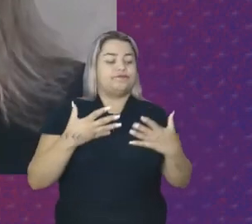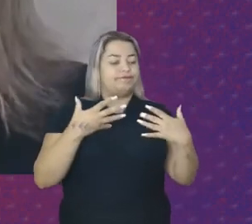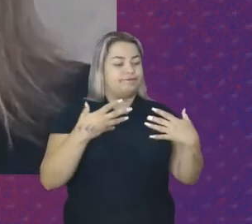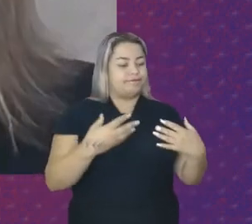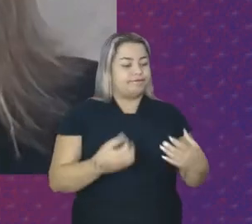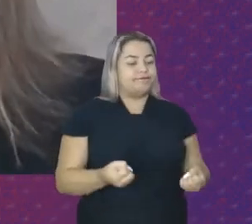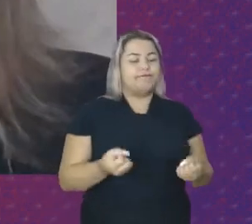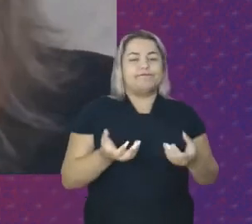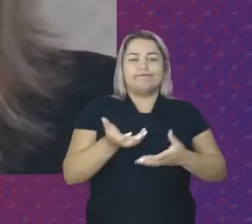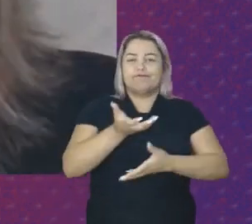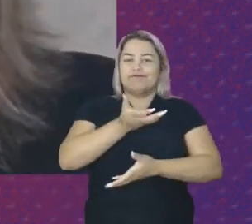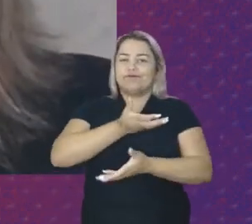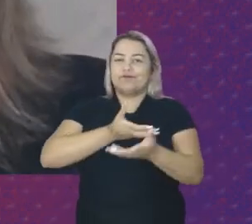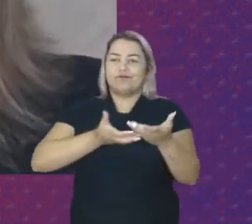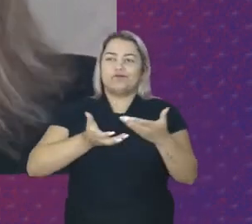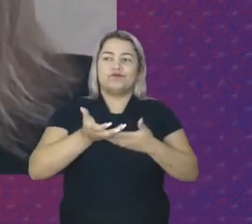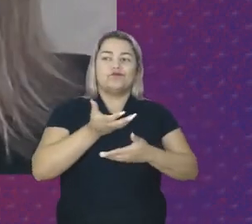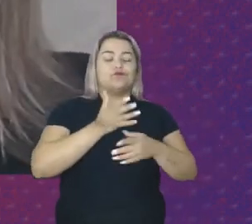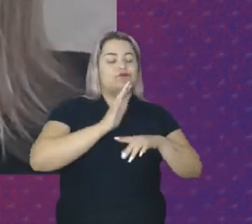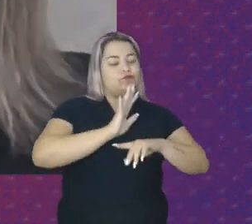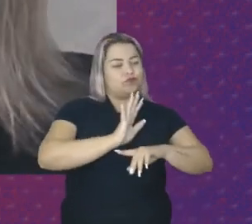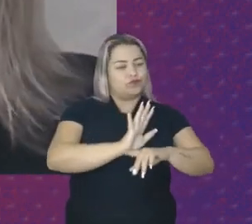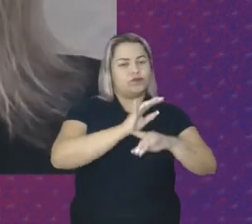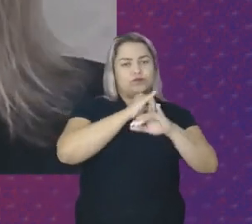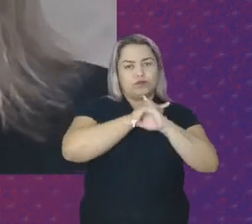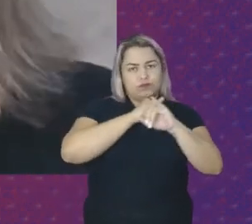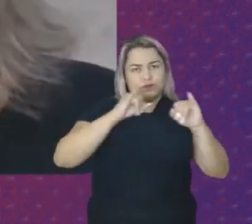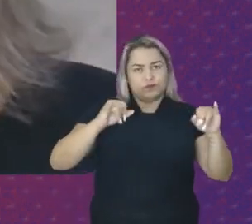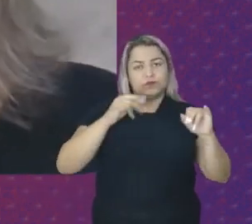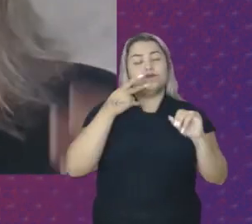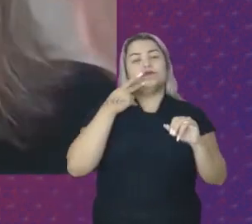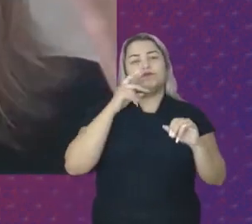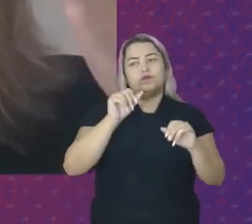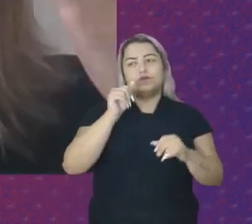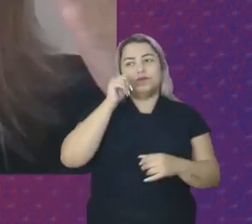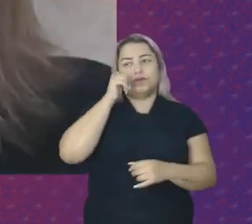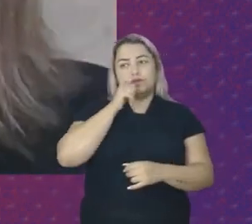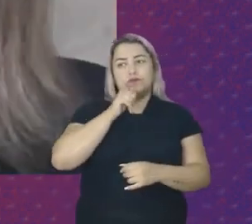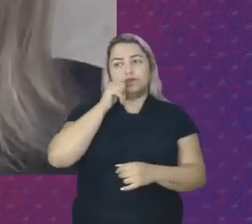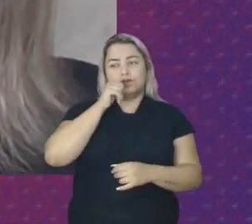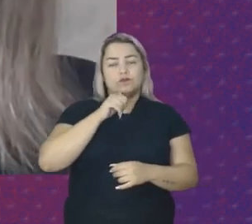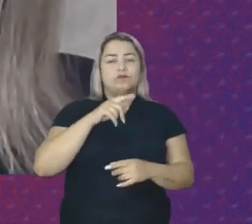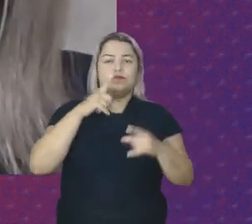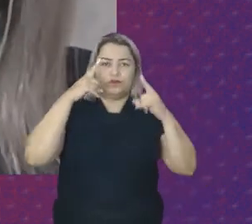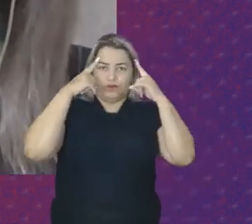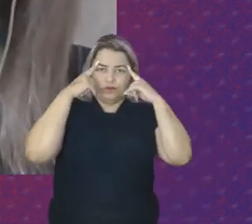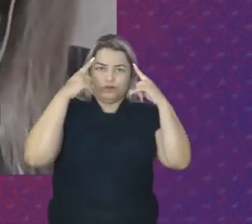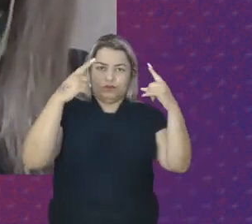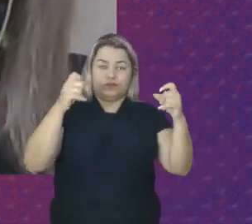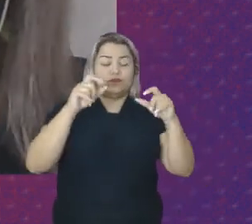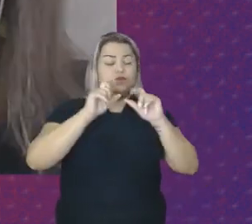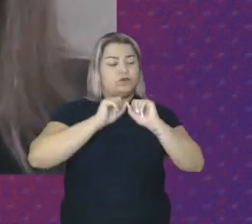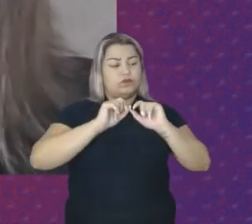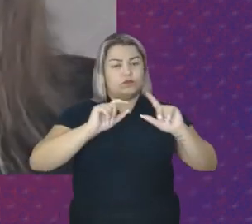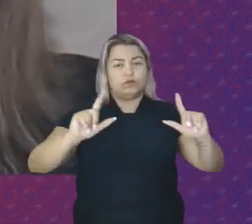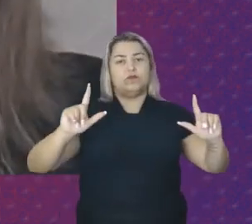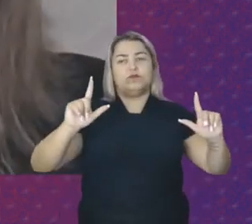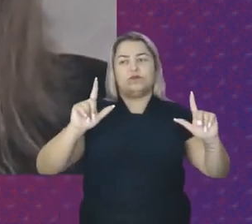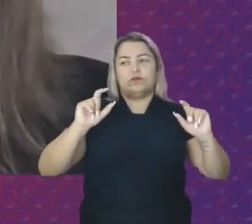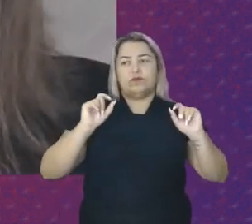acolhimento, de atendimento e de informação para as mulheres em situação de violência, lançado ali